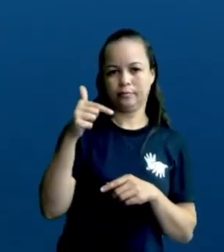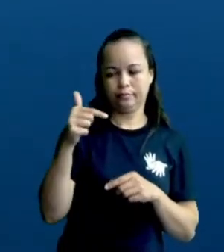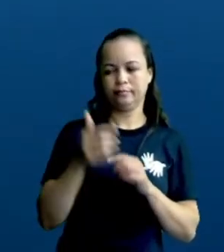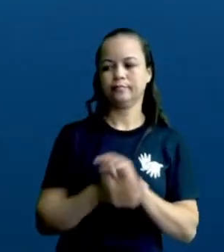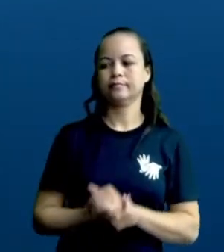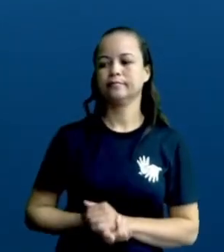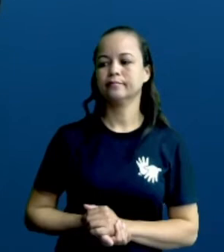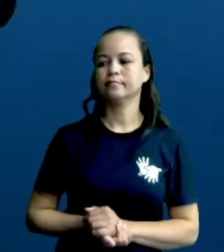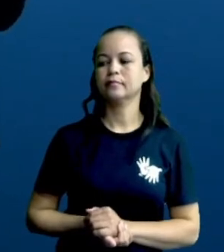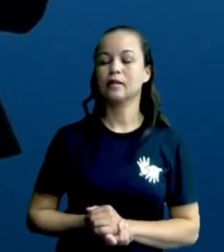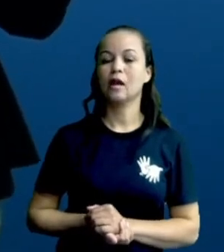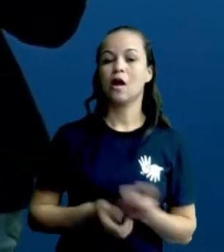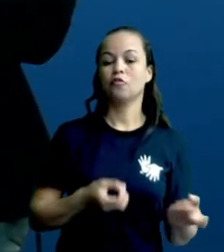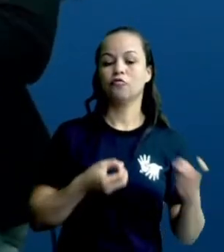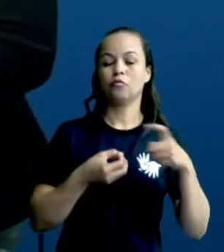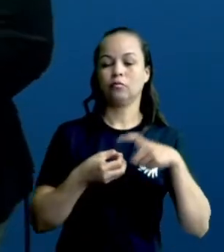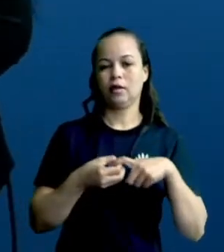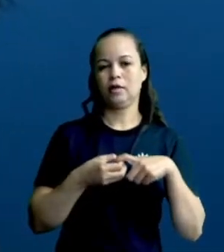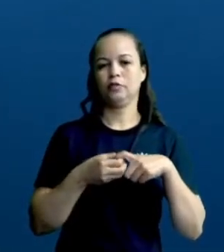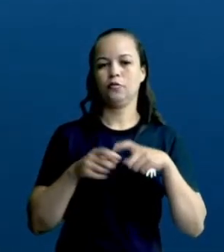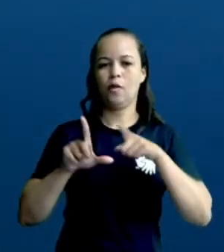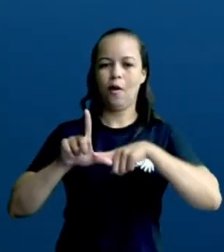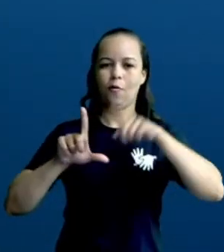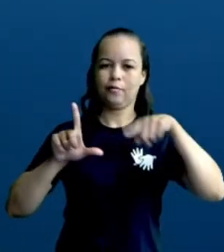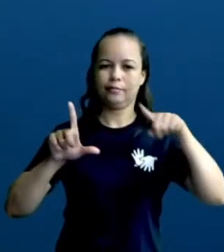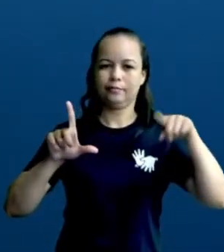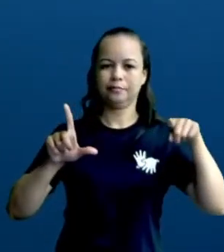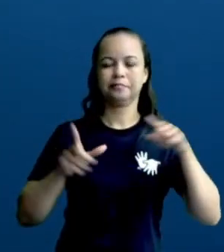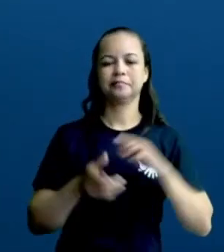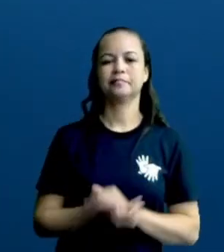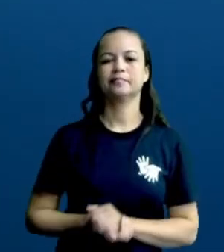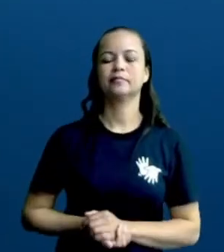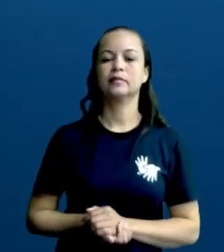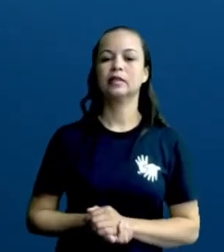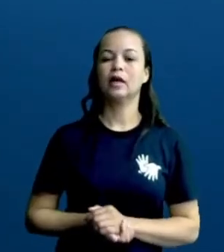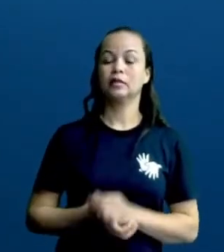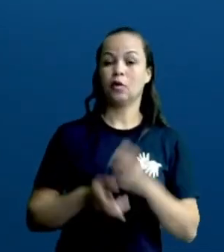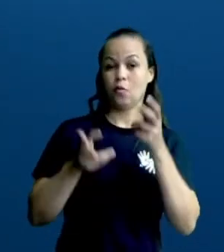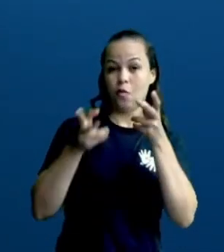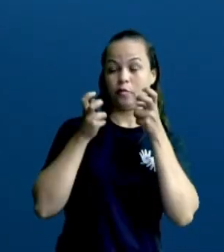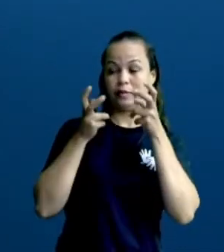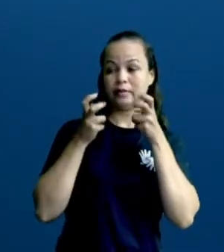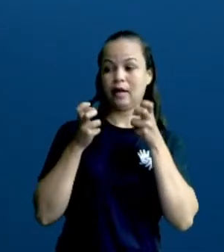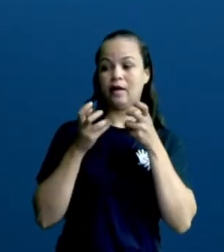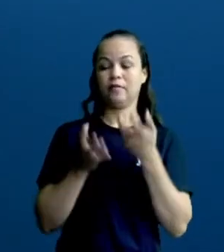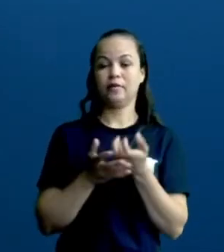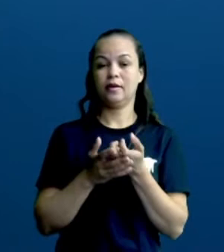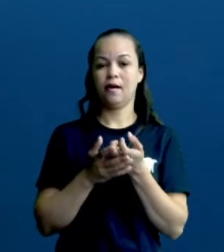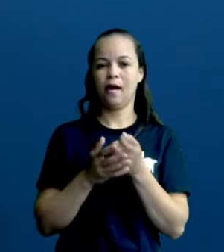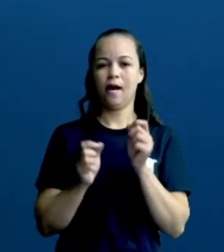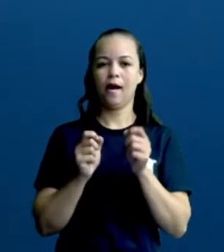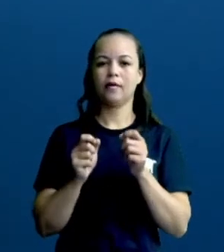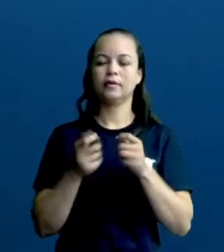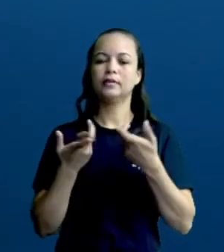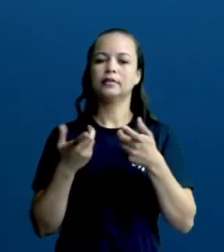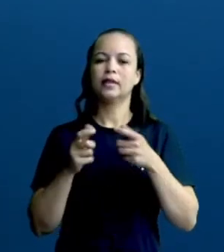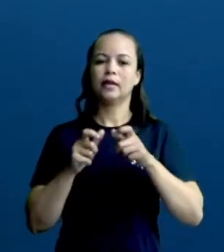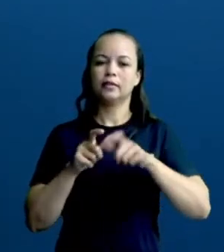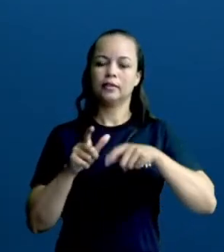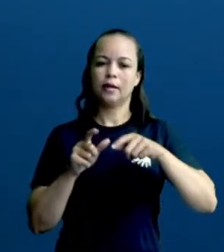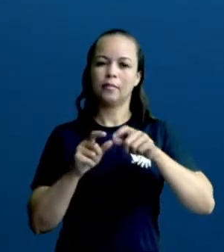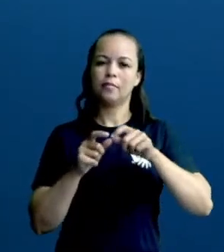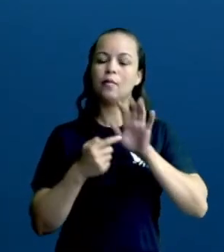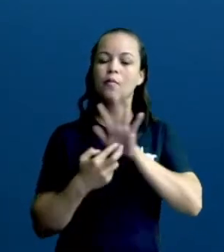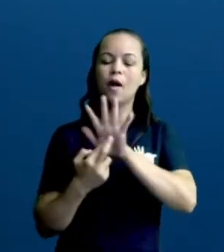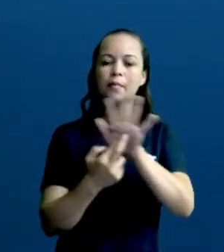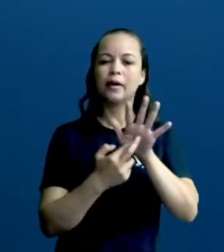Voltando ao nosso gráfico. Então, olha aqui a densidade demográfica, né,